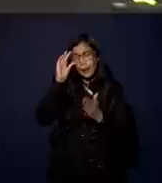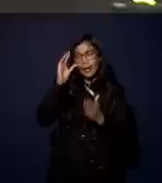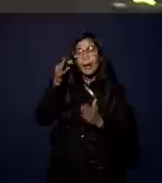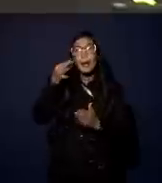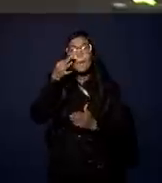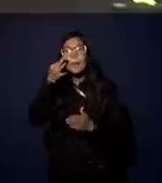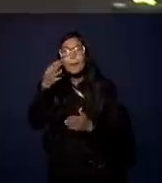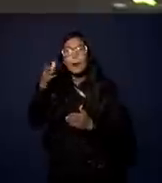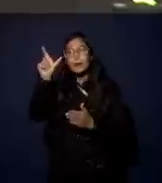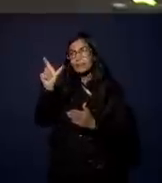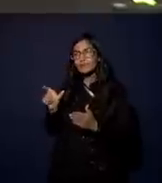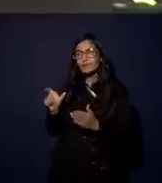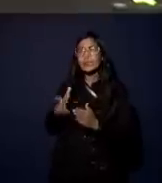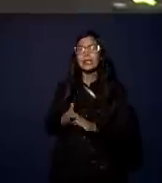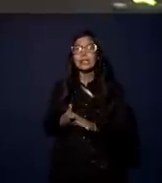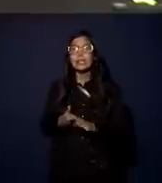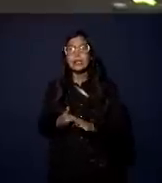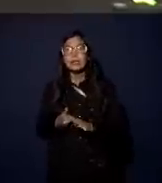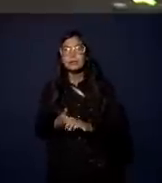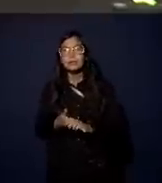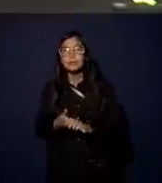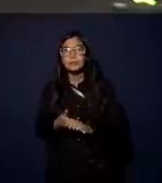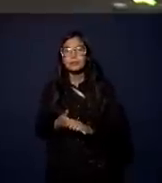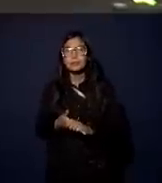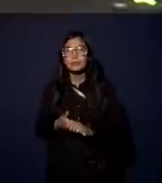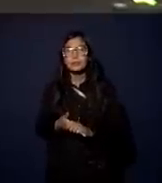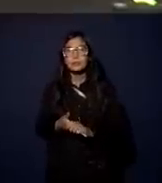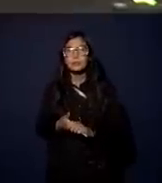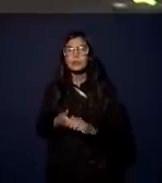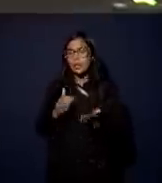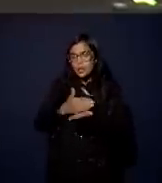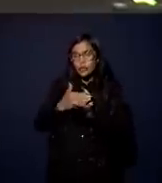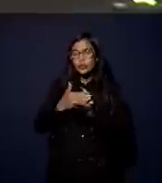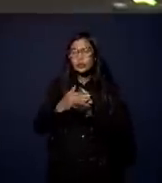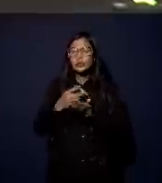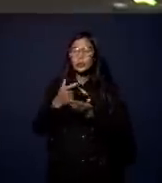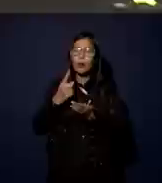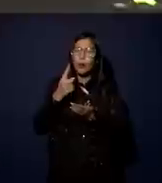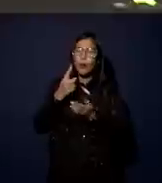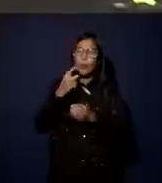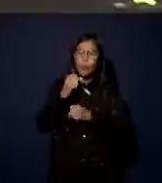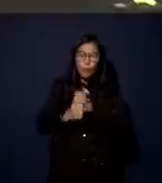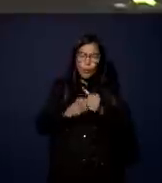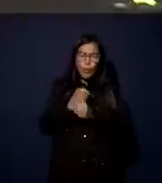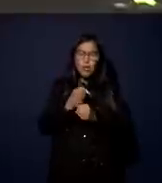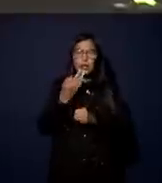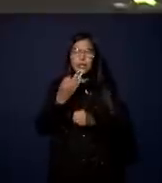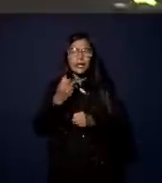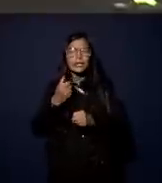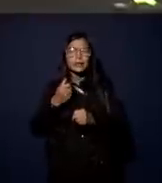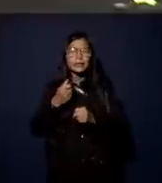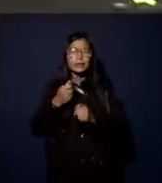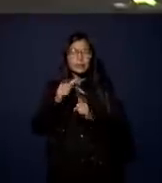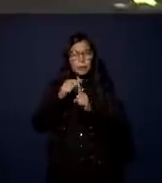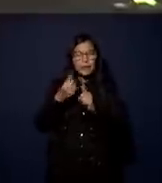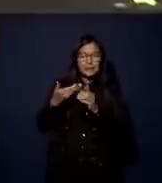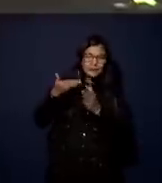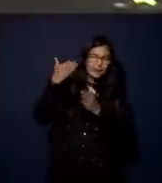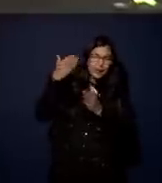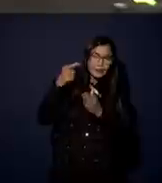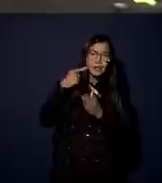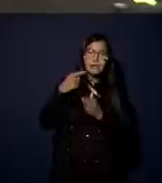física e a gente começou também a um ano e três meses atrás fazem empréstimo pessoal no Bank